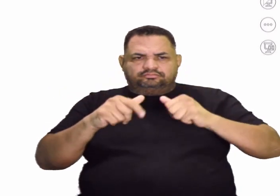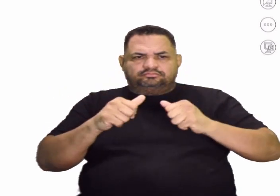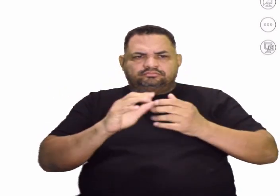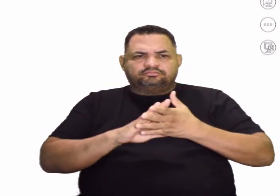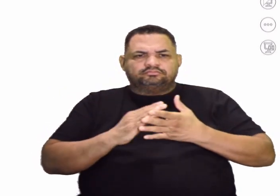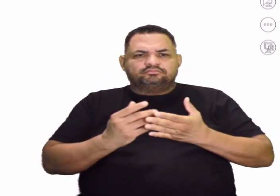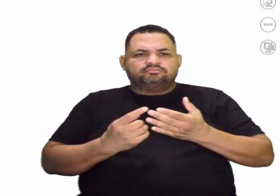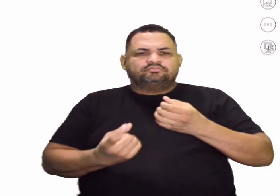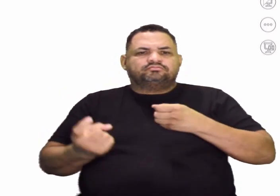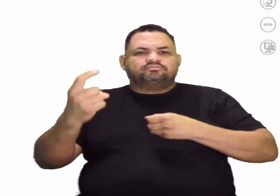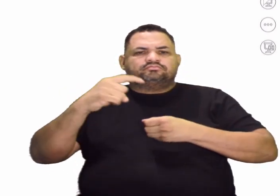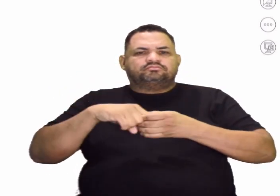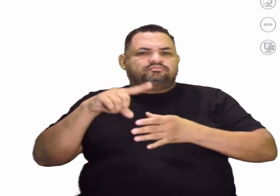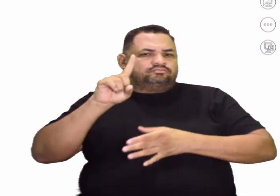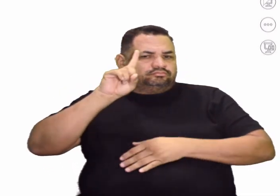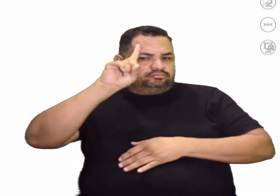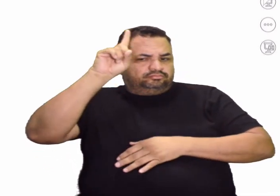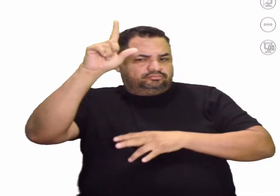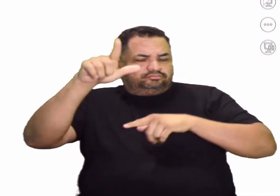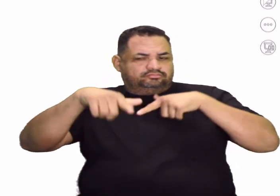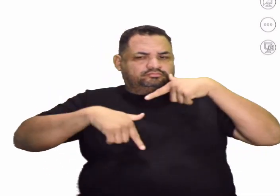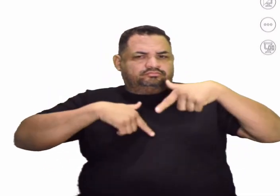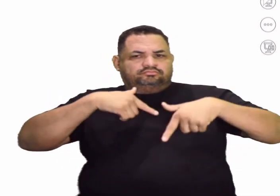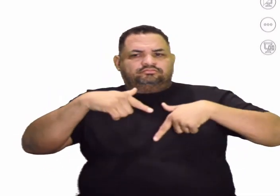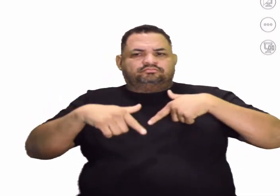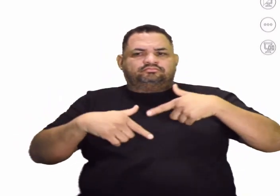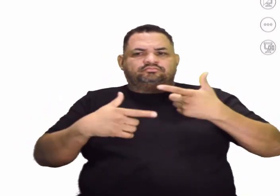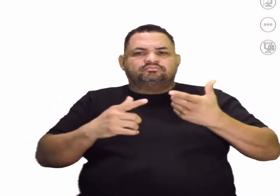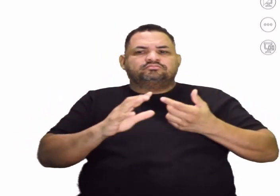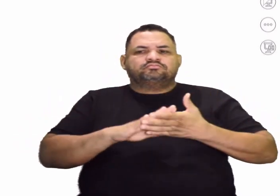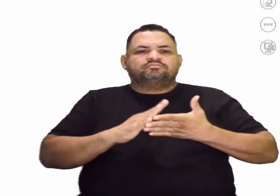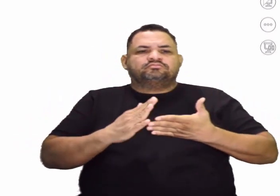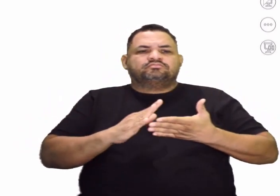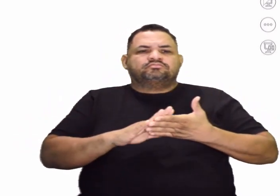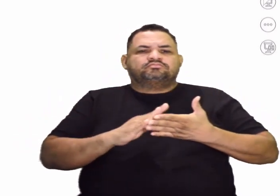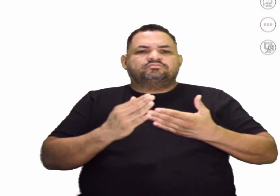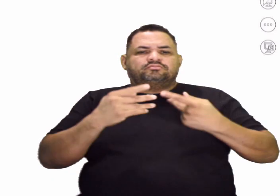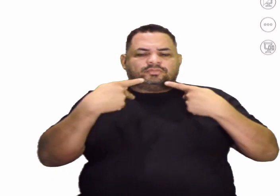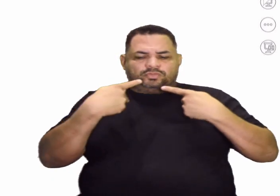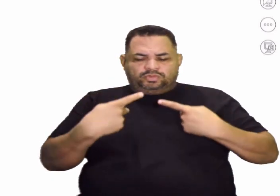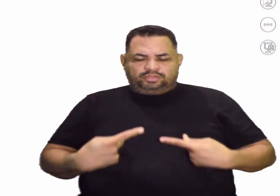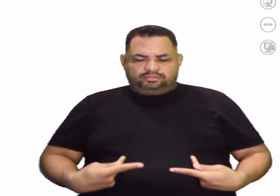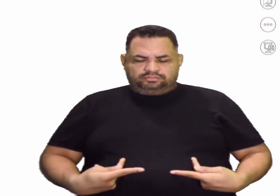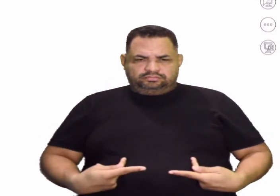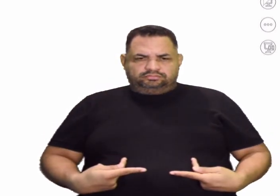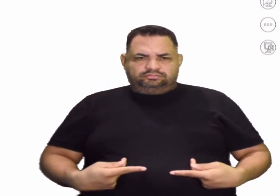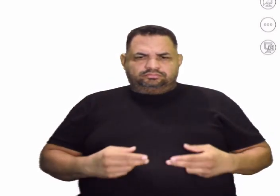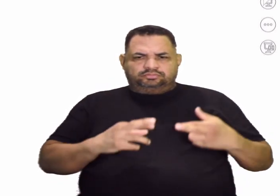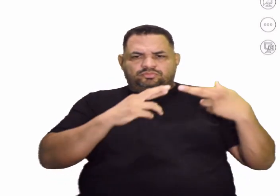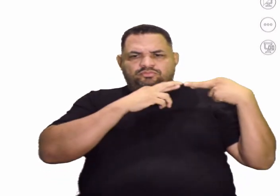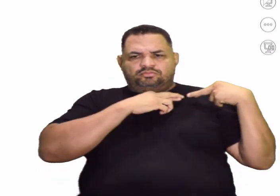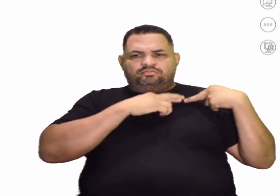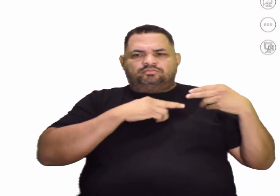O resgate do ideal de vida ativa, uma vez que joga sobre o humano a responsabilidade pelo seu próprio